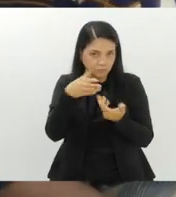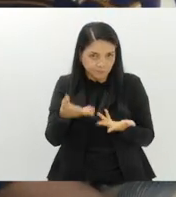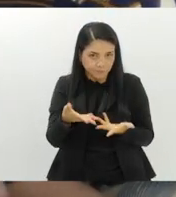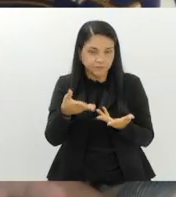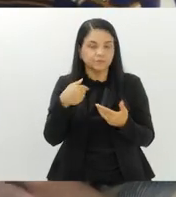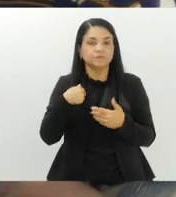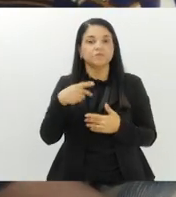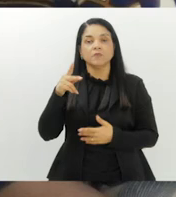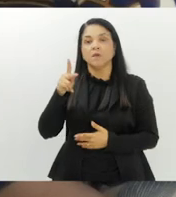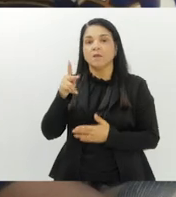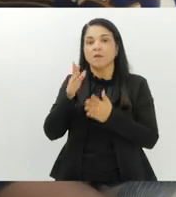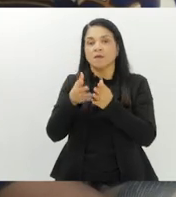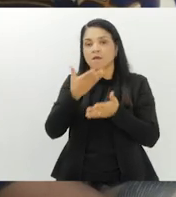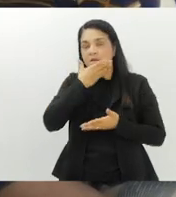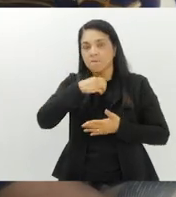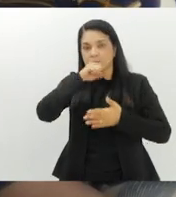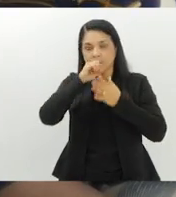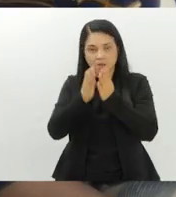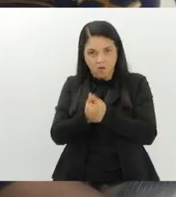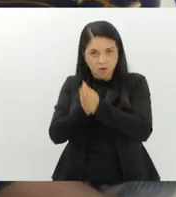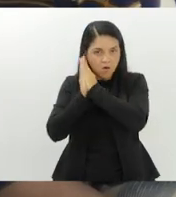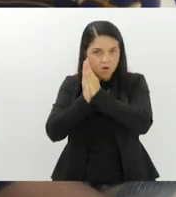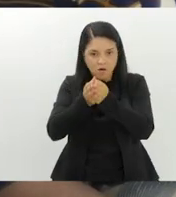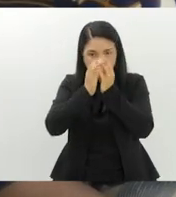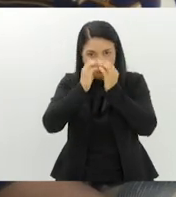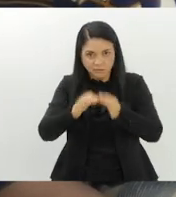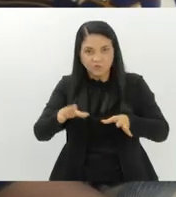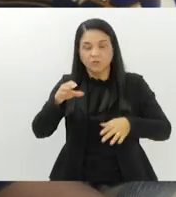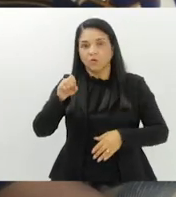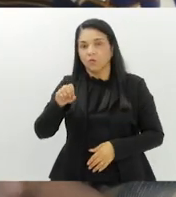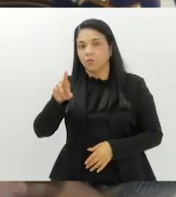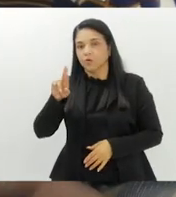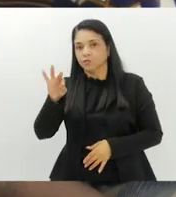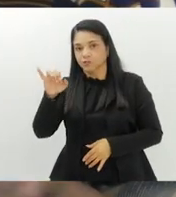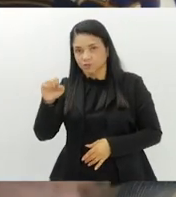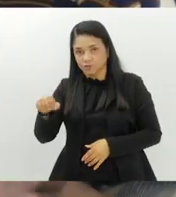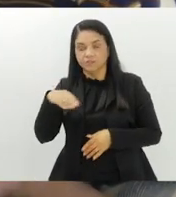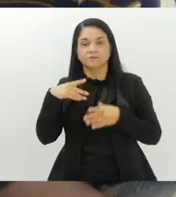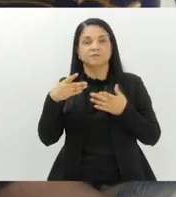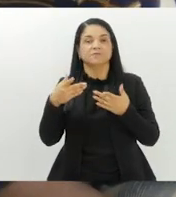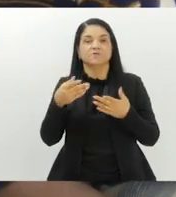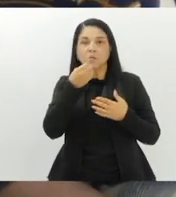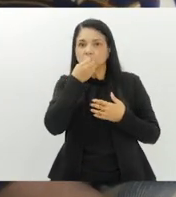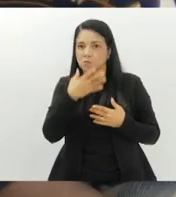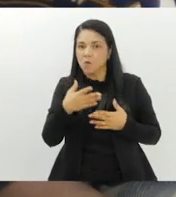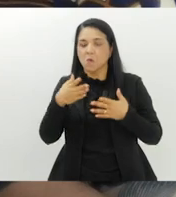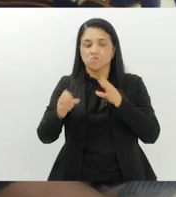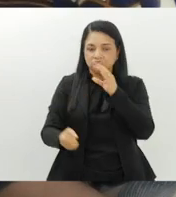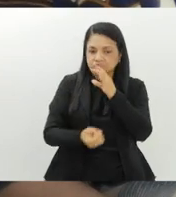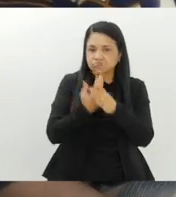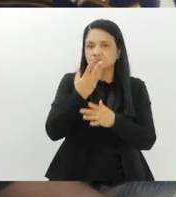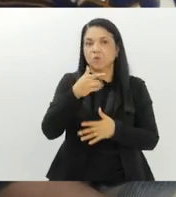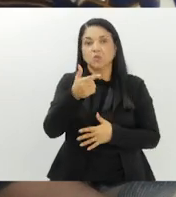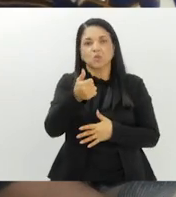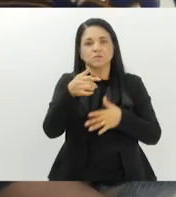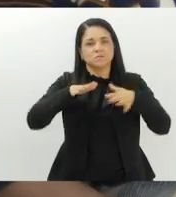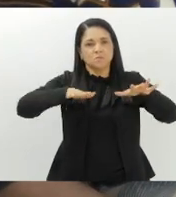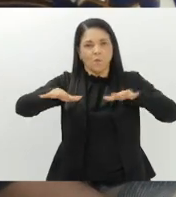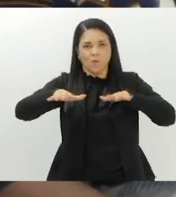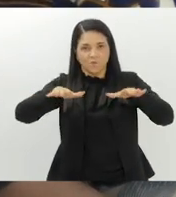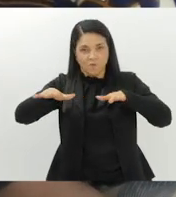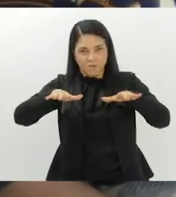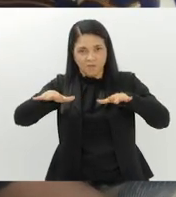Pai Ortiz foi muito feliz com essa iniciativa e ele nos traz aí, a partir de um movimento que surge há 12 anos atrás, para